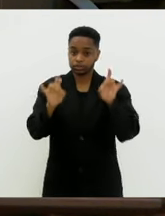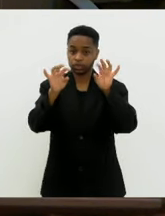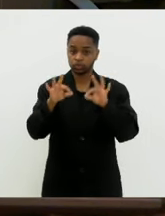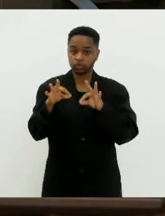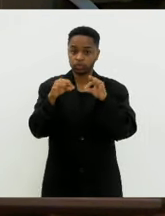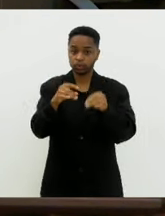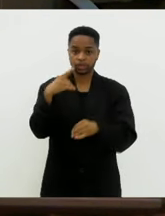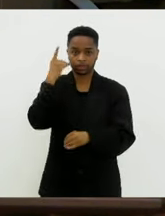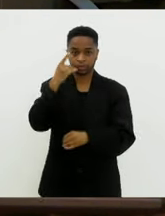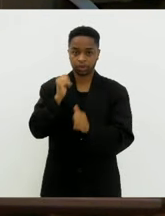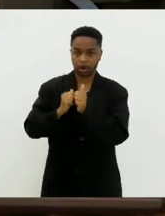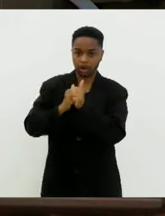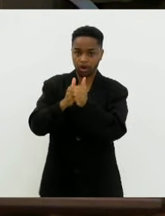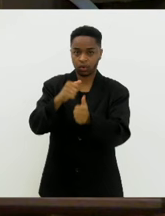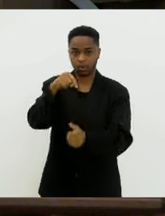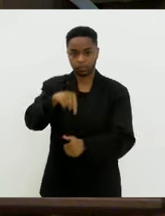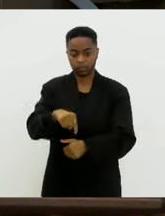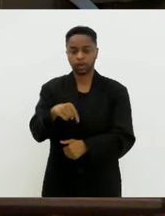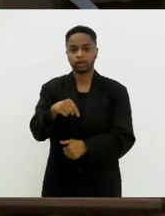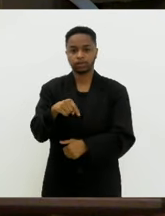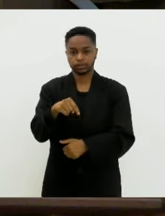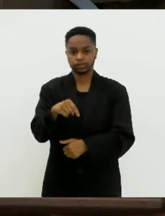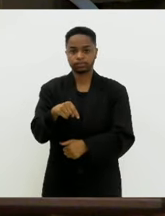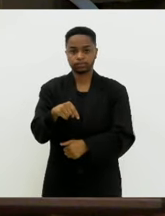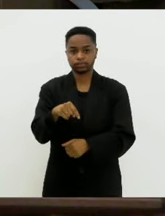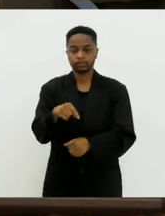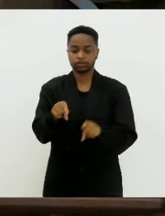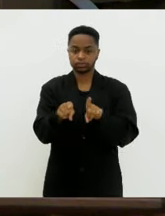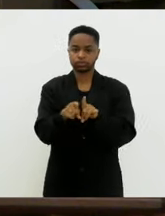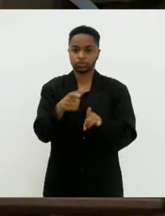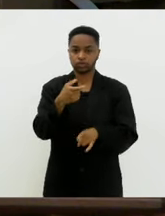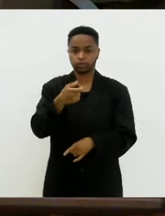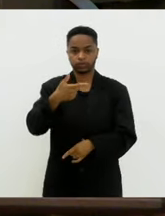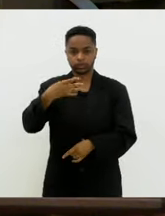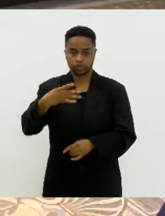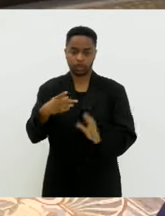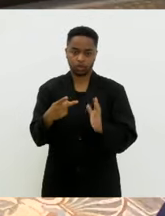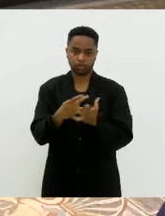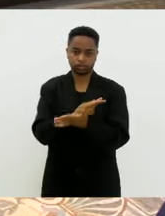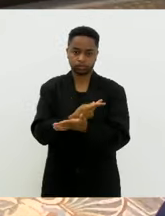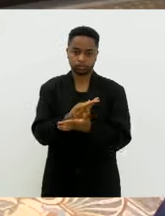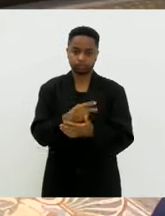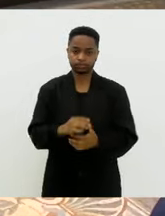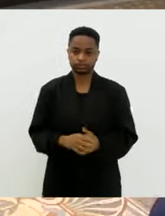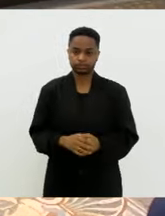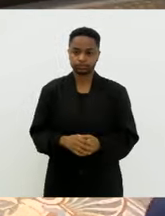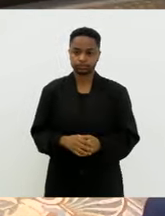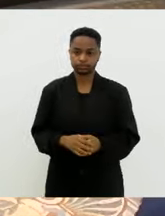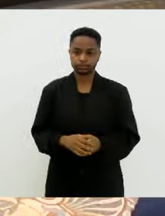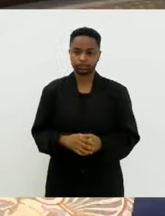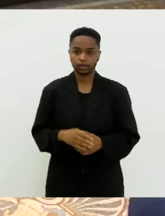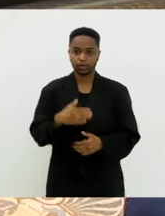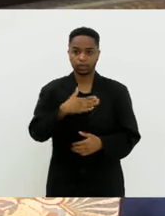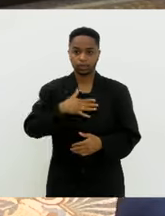me acompanham nessa trincheira aqui, como foi em 2023. O meu discurso